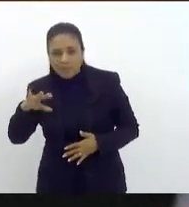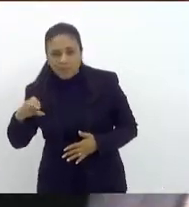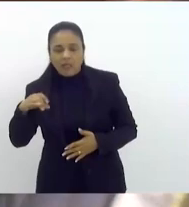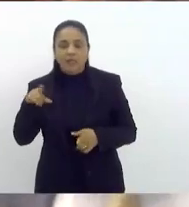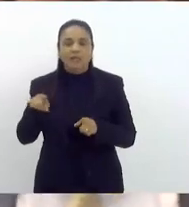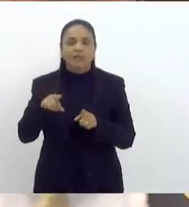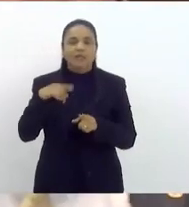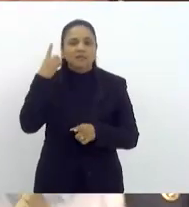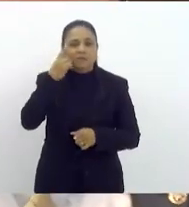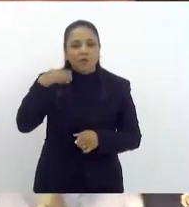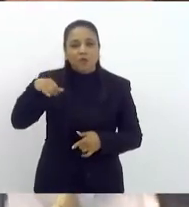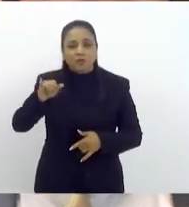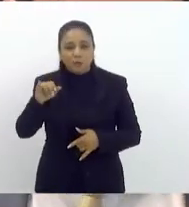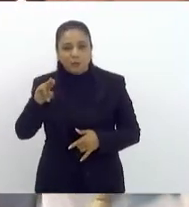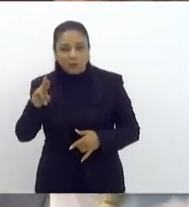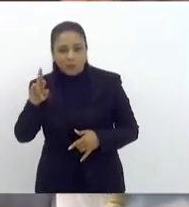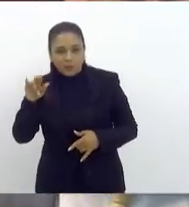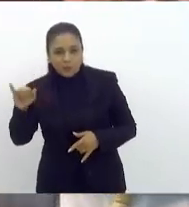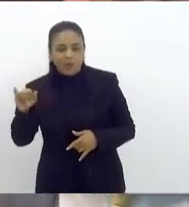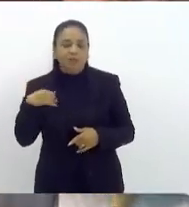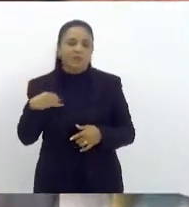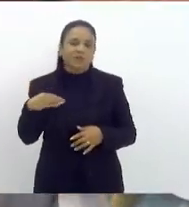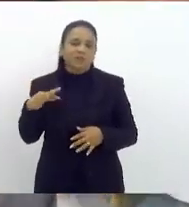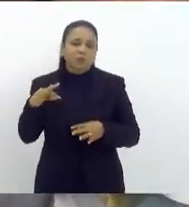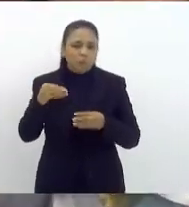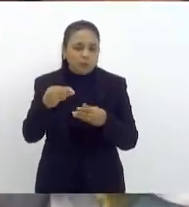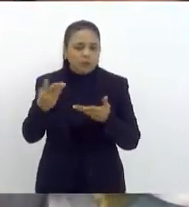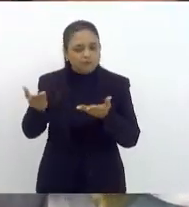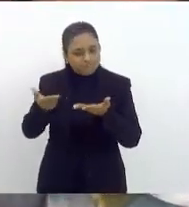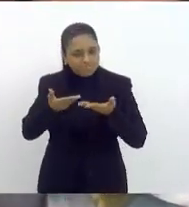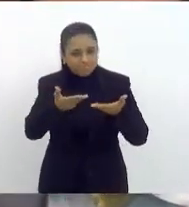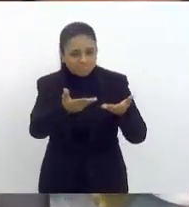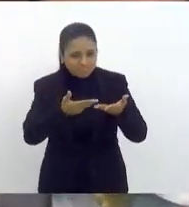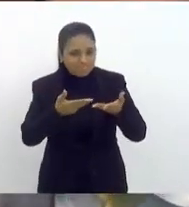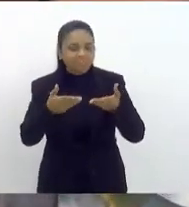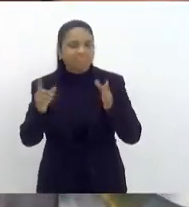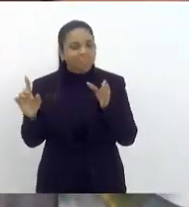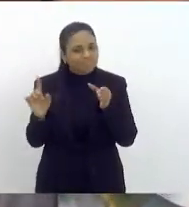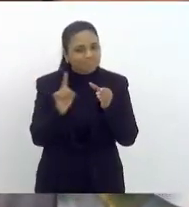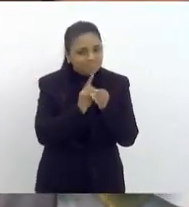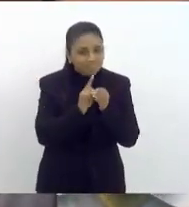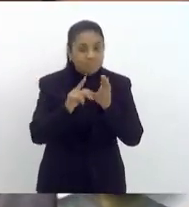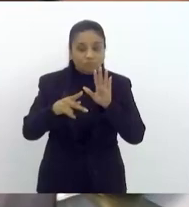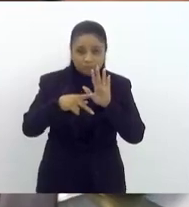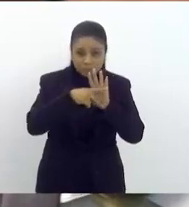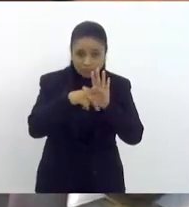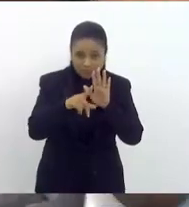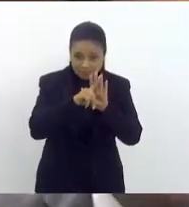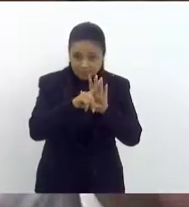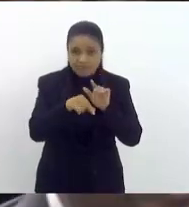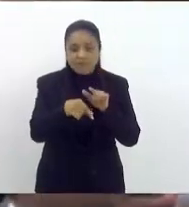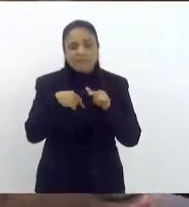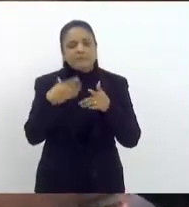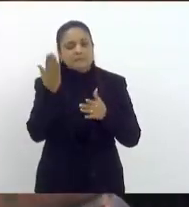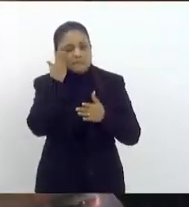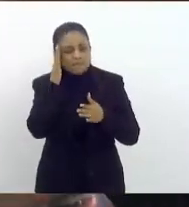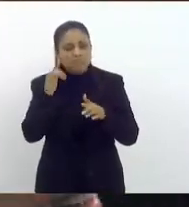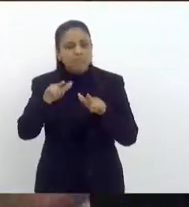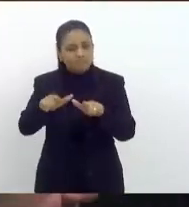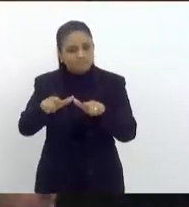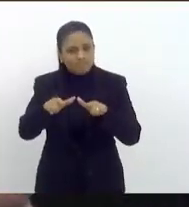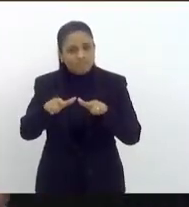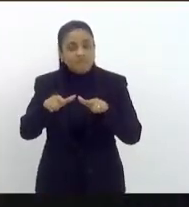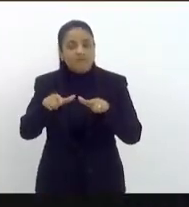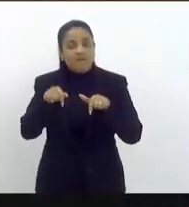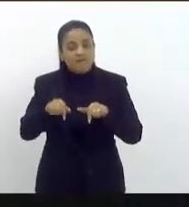Yuri são super bem-vindos porque entendemos que o quanto que a casa Legislativa pode se